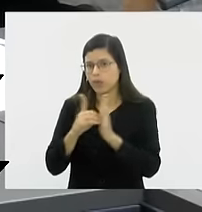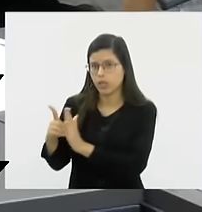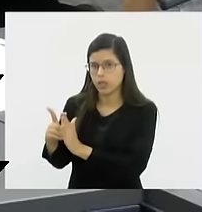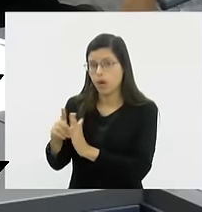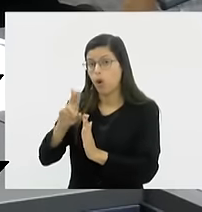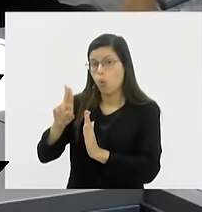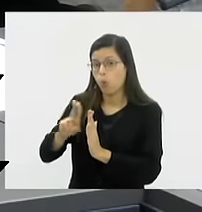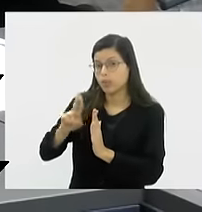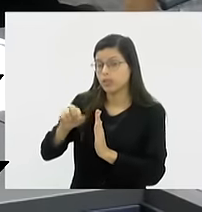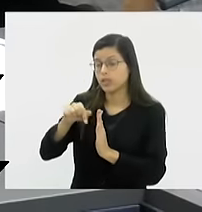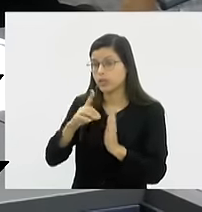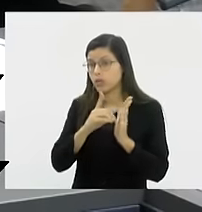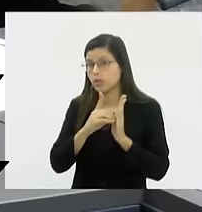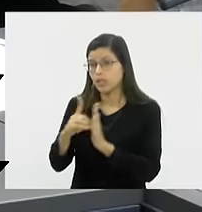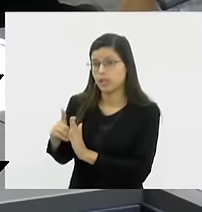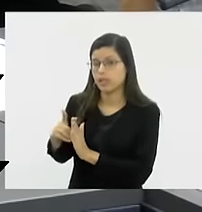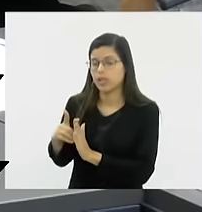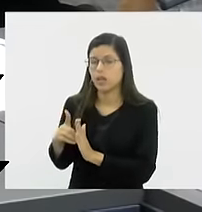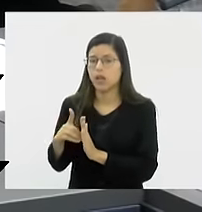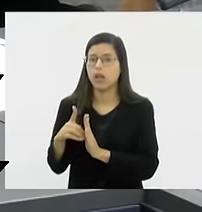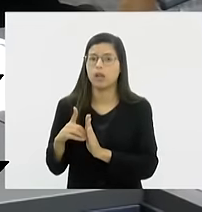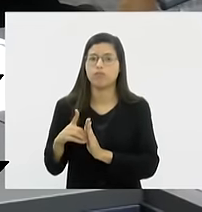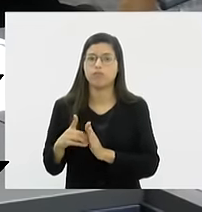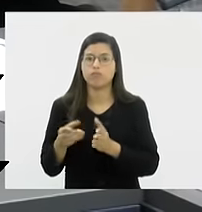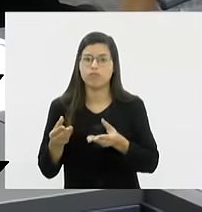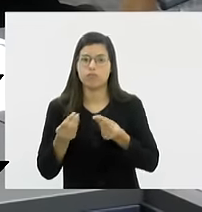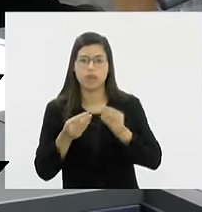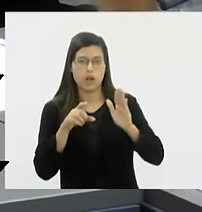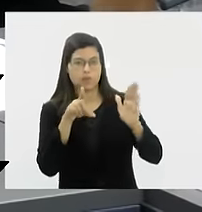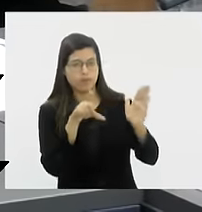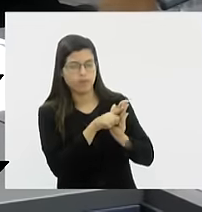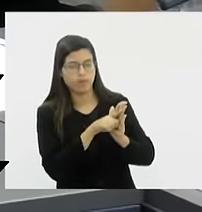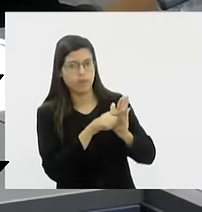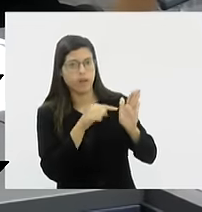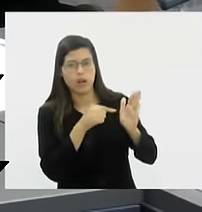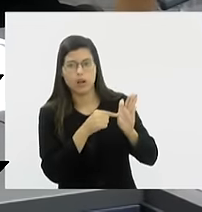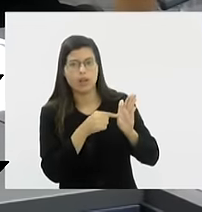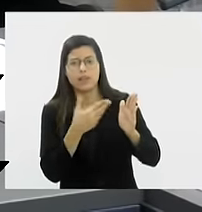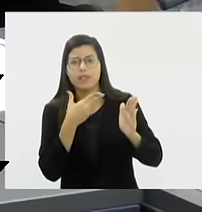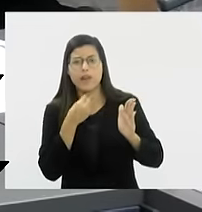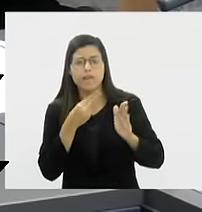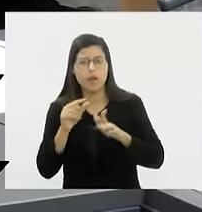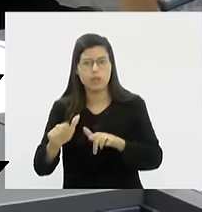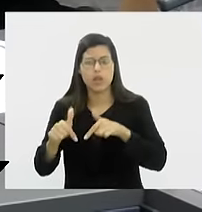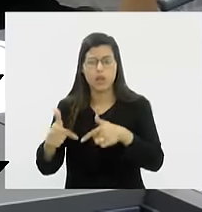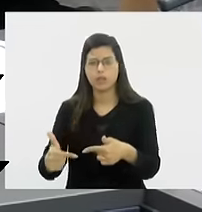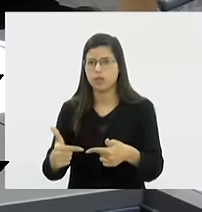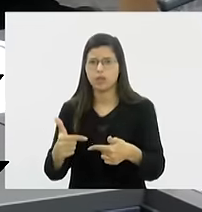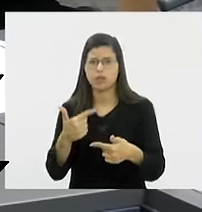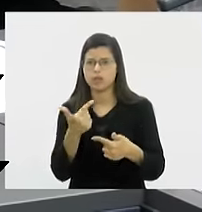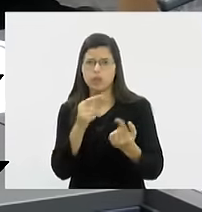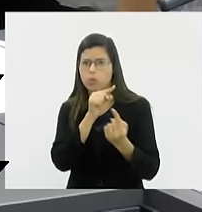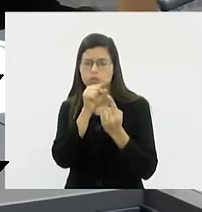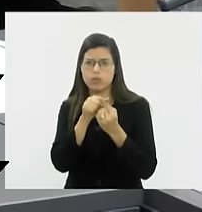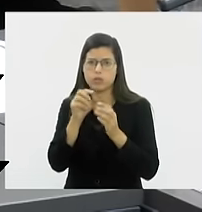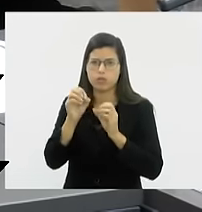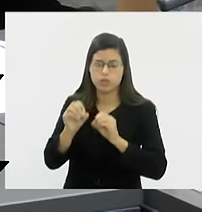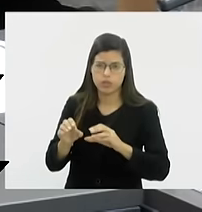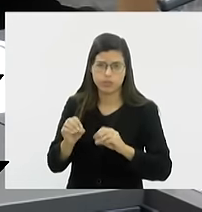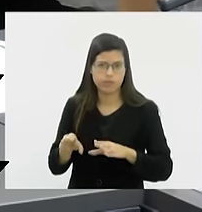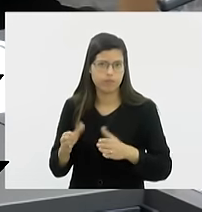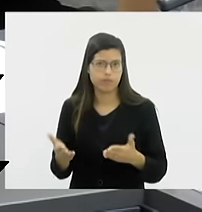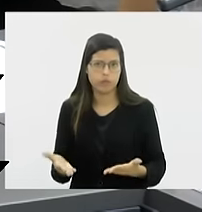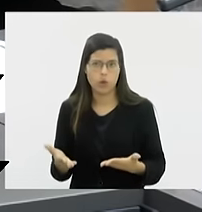o DETRAN para dar legalidade a essas falsas operações, que não tem intuito nenhum de educar,